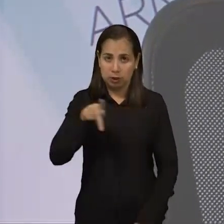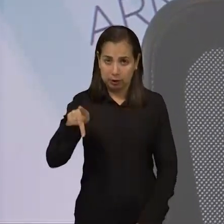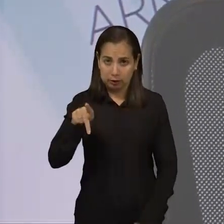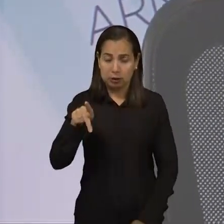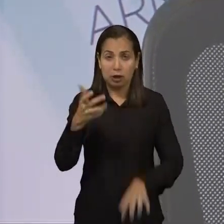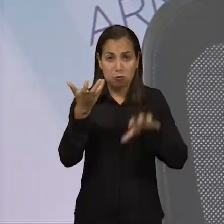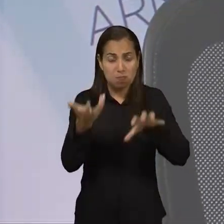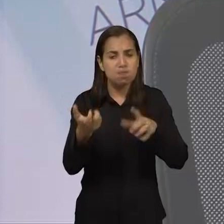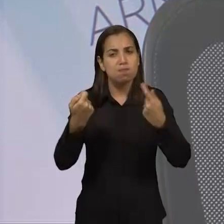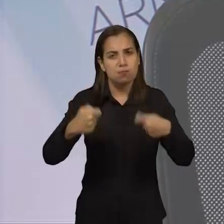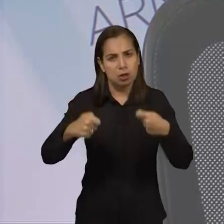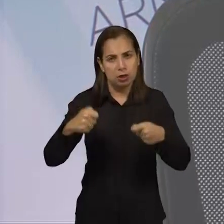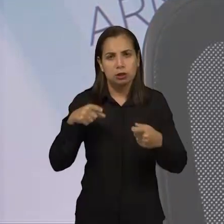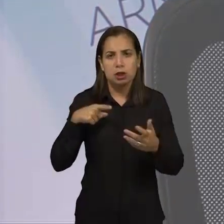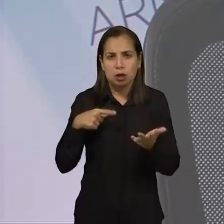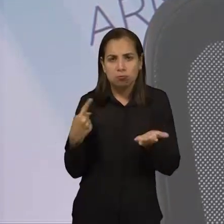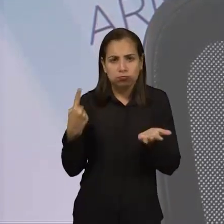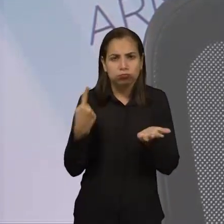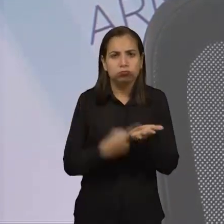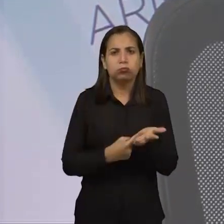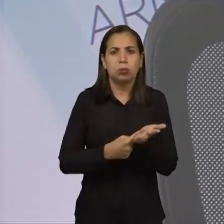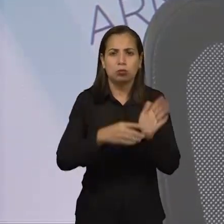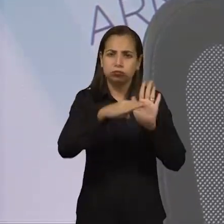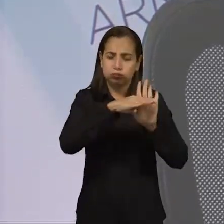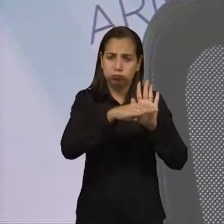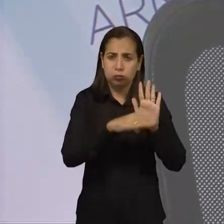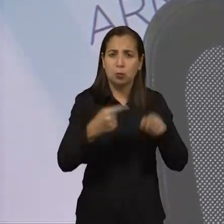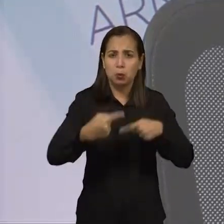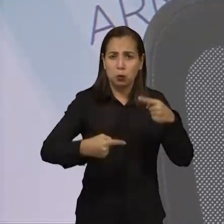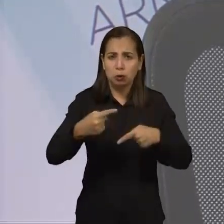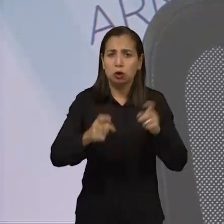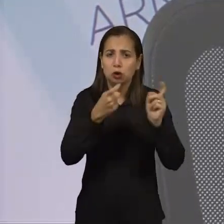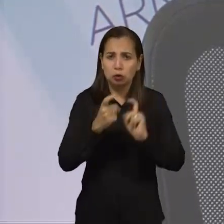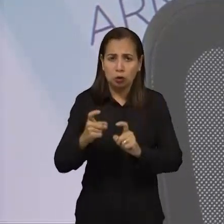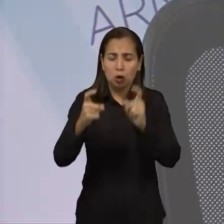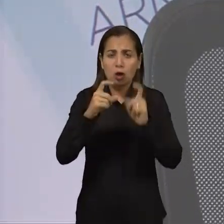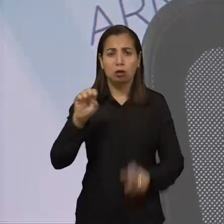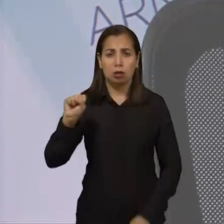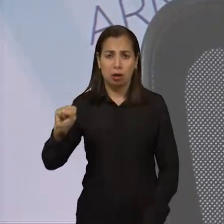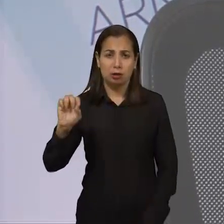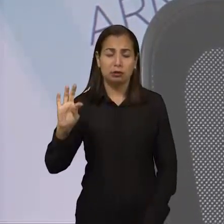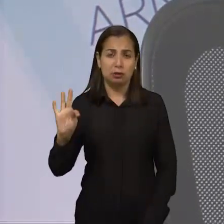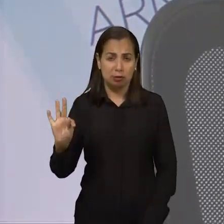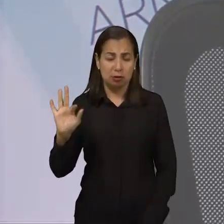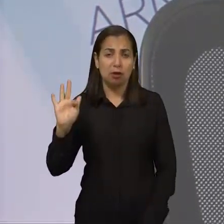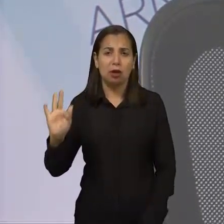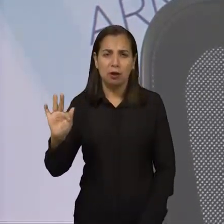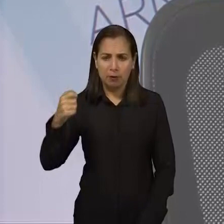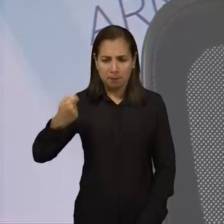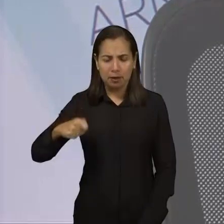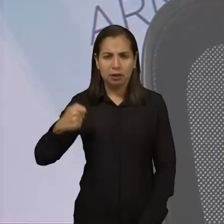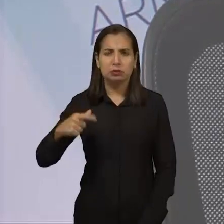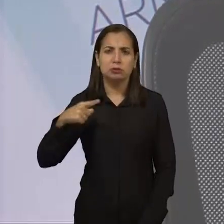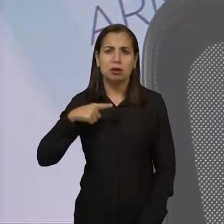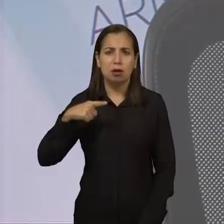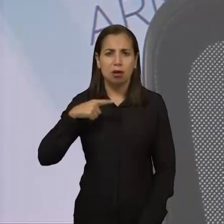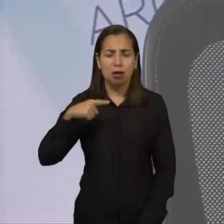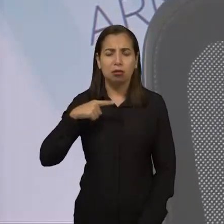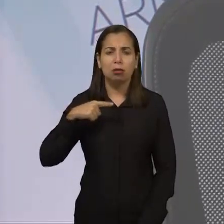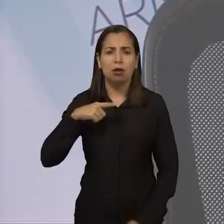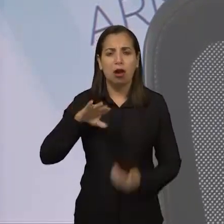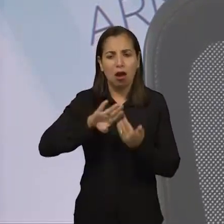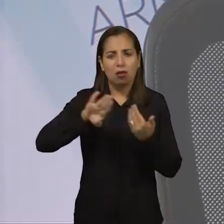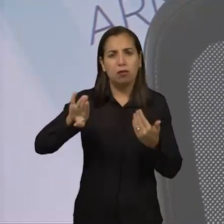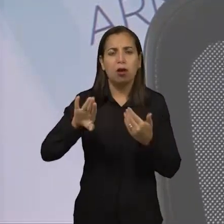coloque na sua agenda política essa discussão do Supremo Tribunal ter essas transmissões ao vivo. Tem que enfrentar